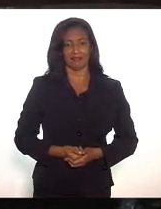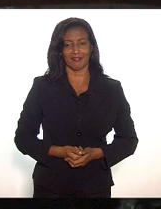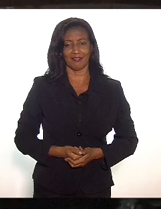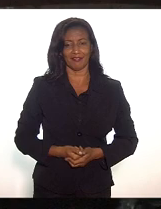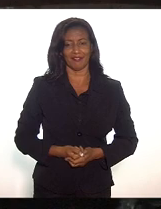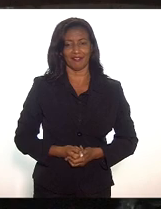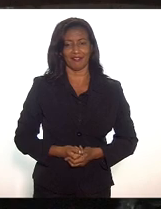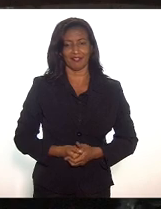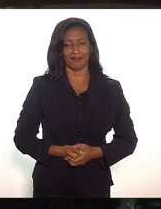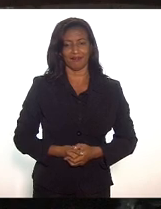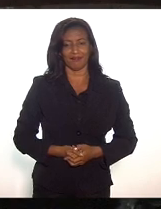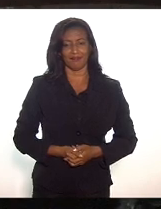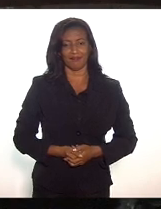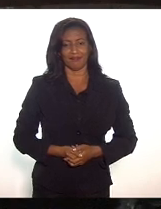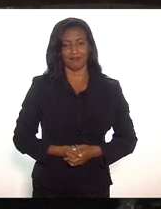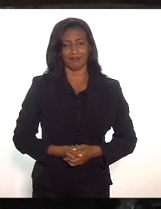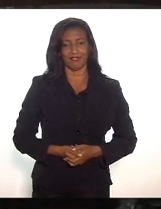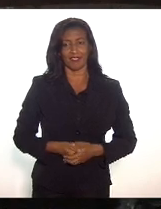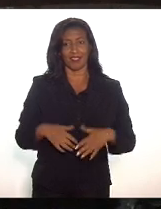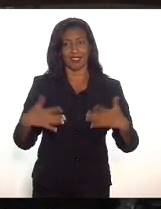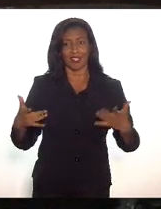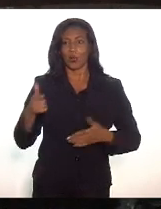Então, não há por que